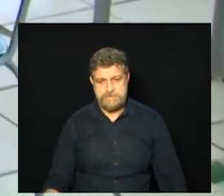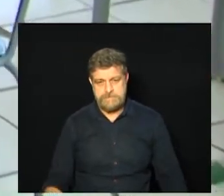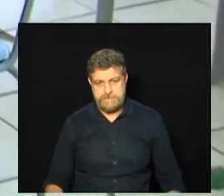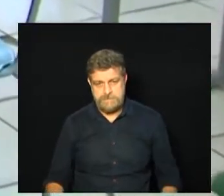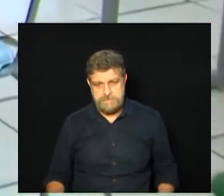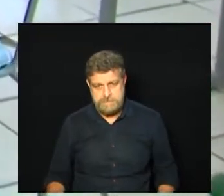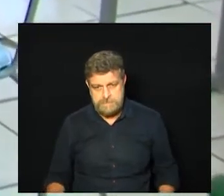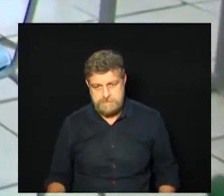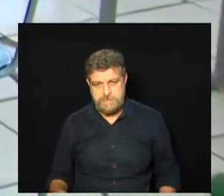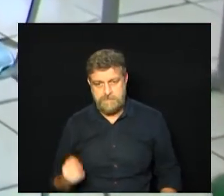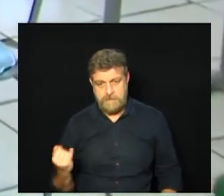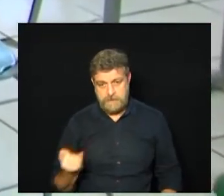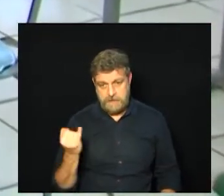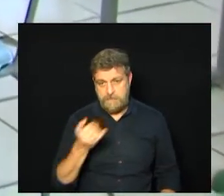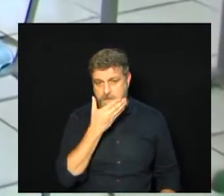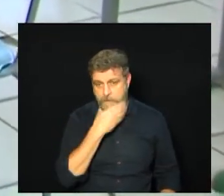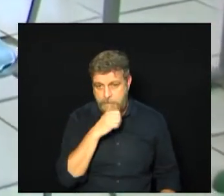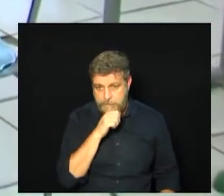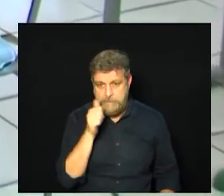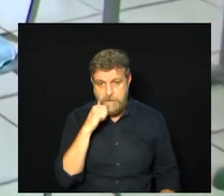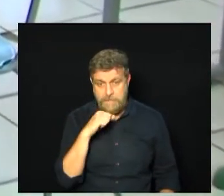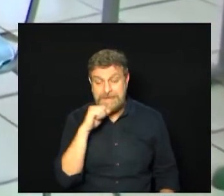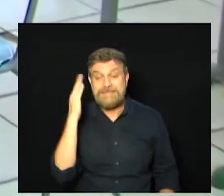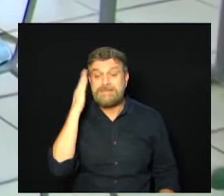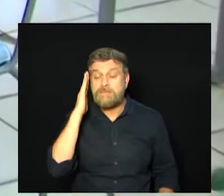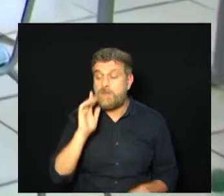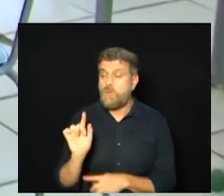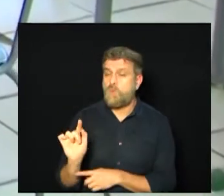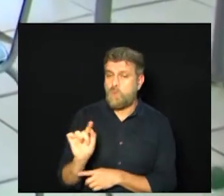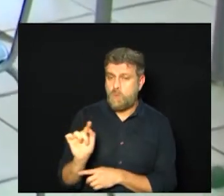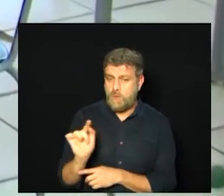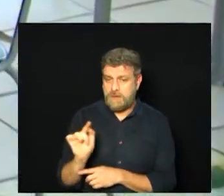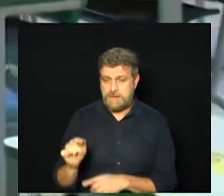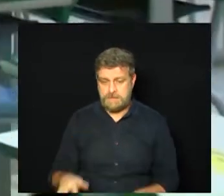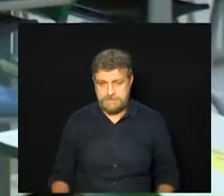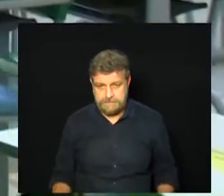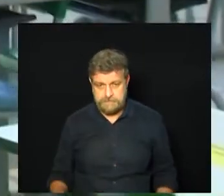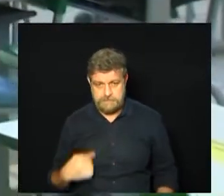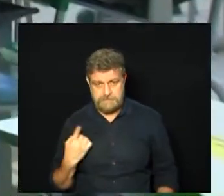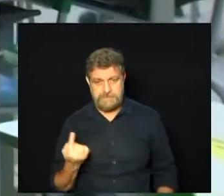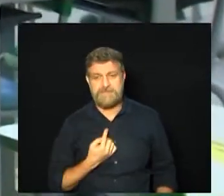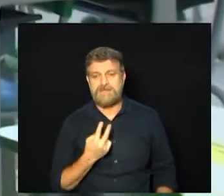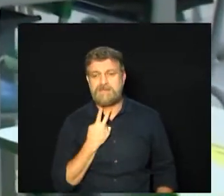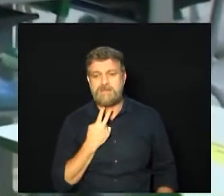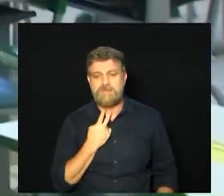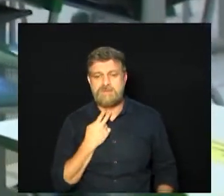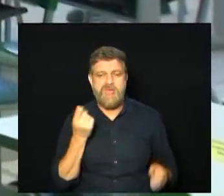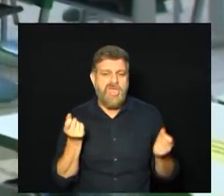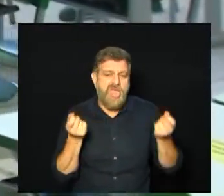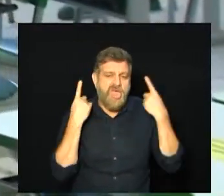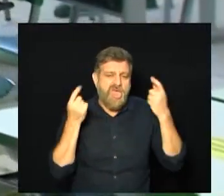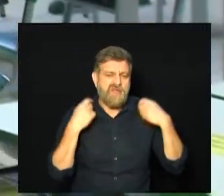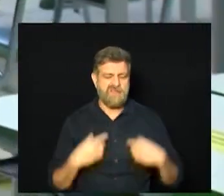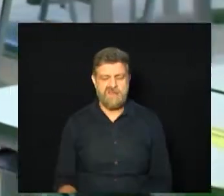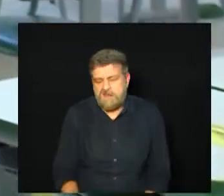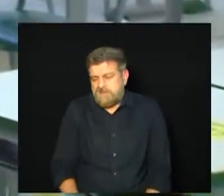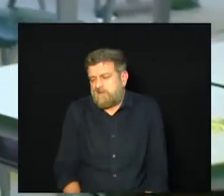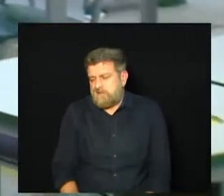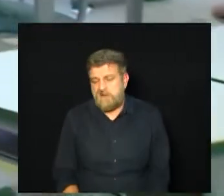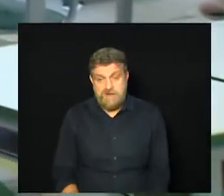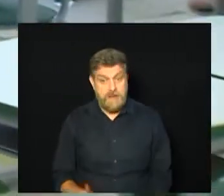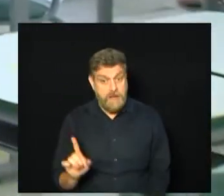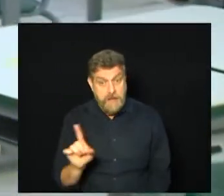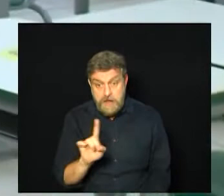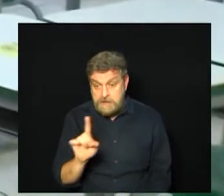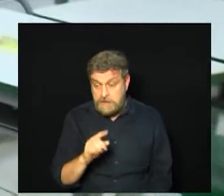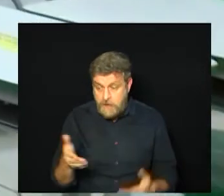É importante, então, os pais saberem que nós não podemos relaxar nesses cuidados, né? A única coisa que a gente consegue